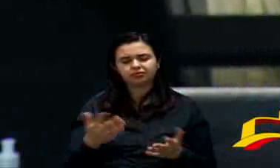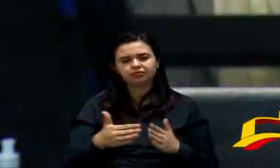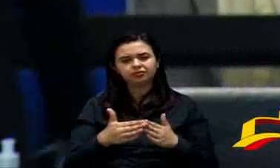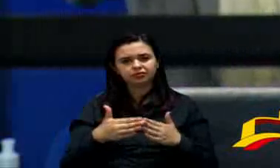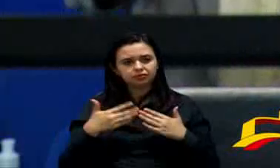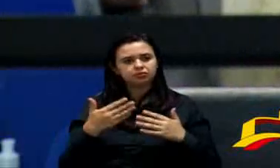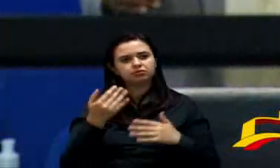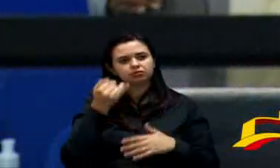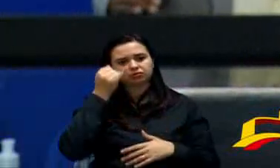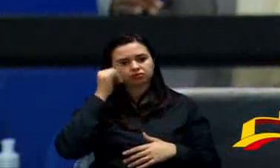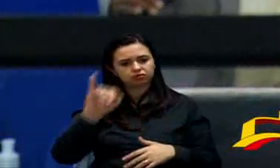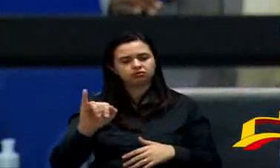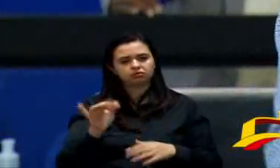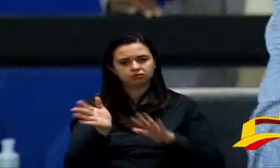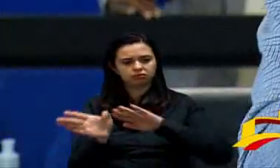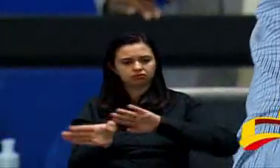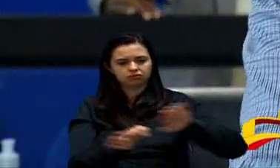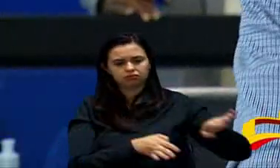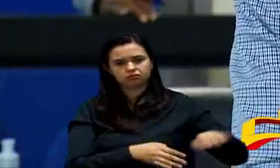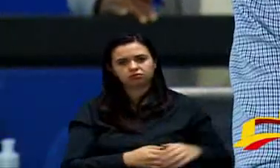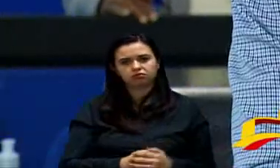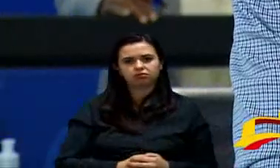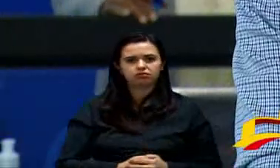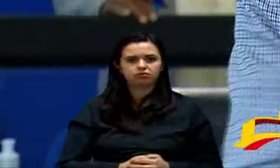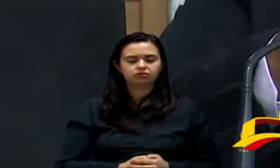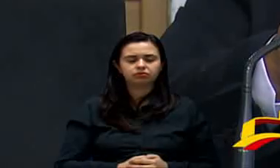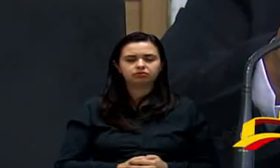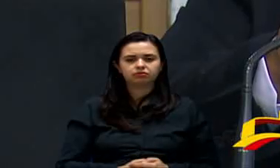desta moção aos senhores e às senhoras vereadoras.